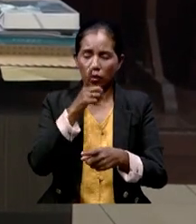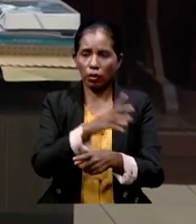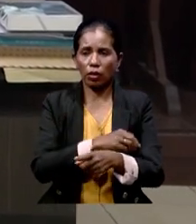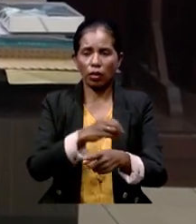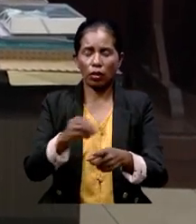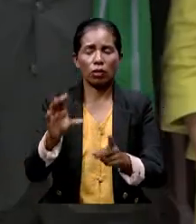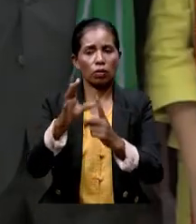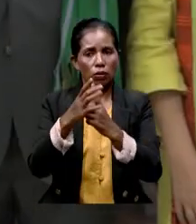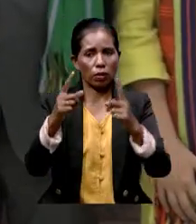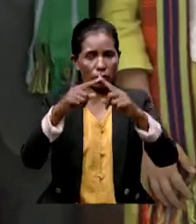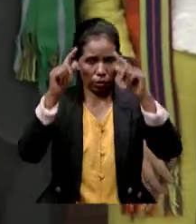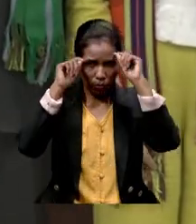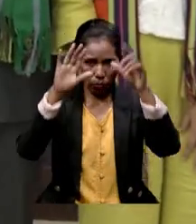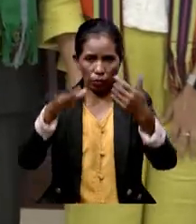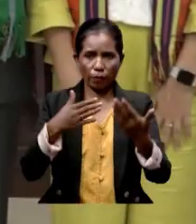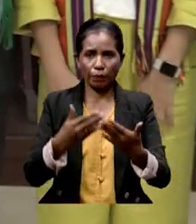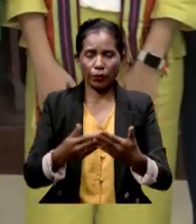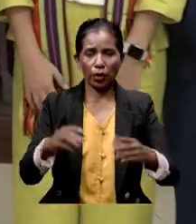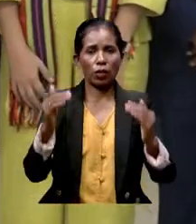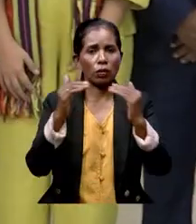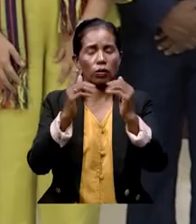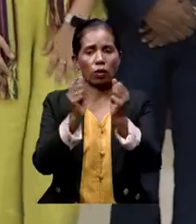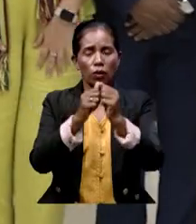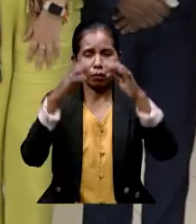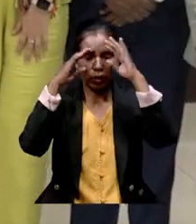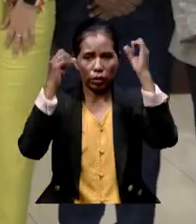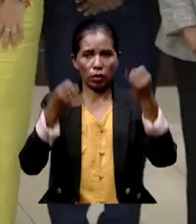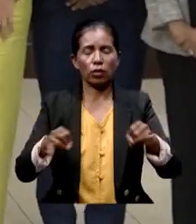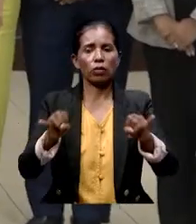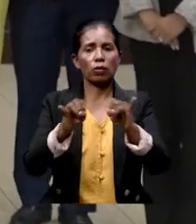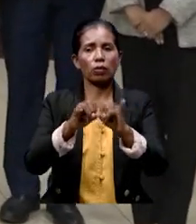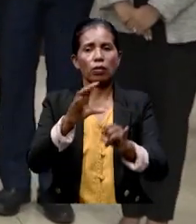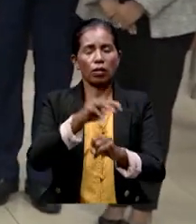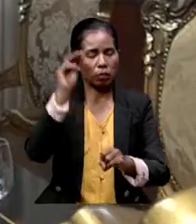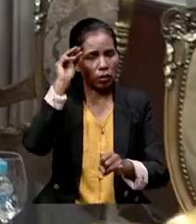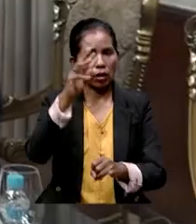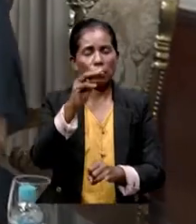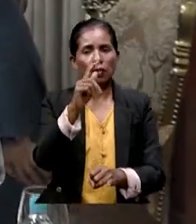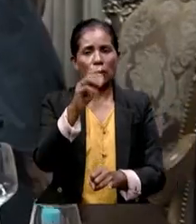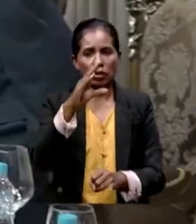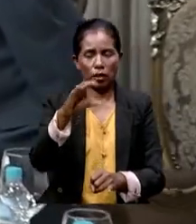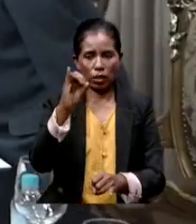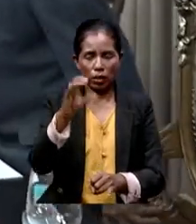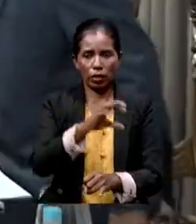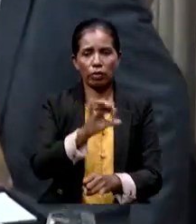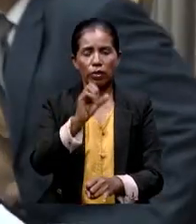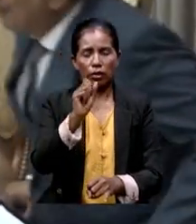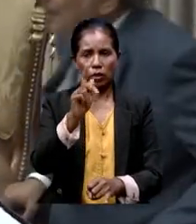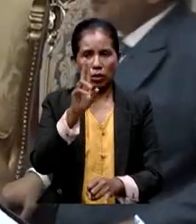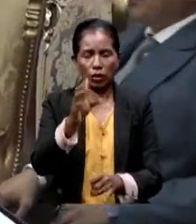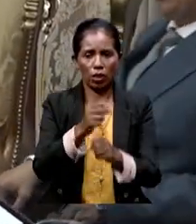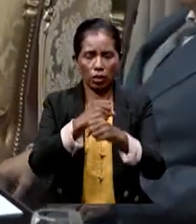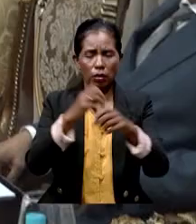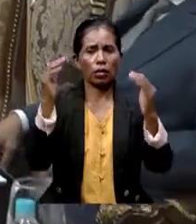cultura batimoroansira. Além de encontro o presidente do Instituto Camões e a Bibangne, ministro de turismo no ambiente Francisco Calvo Adilai,